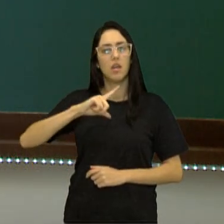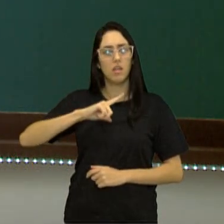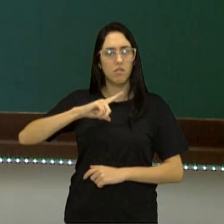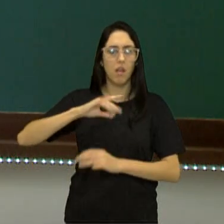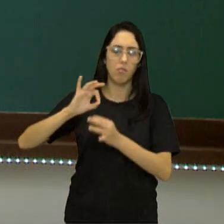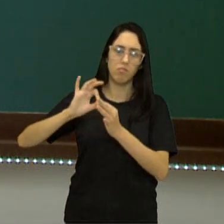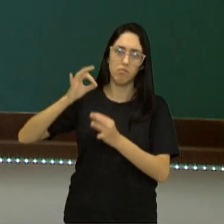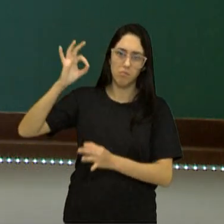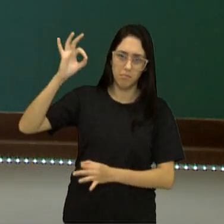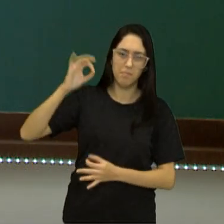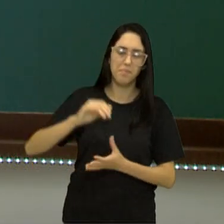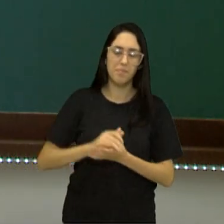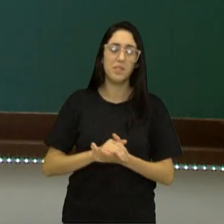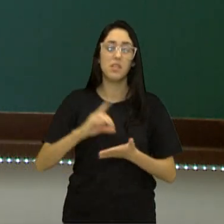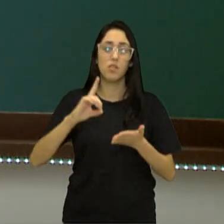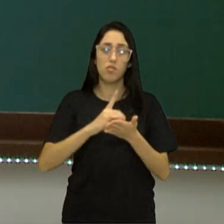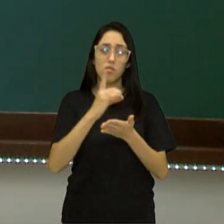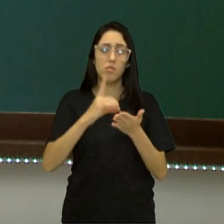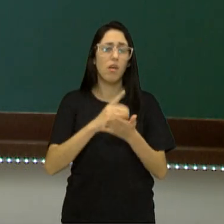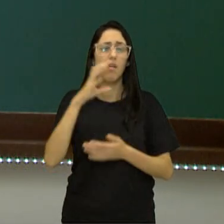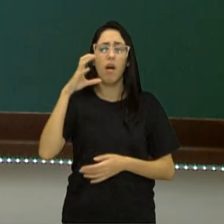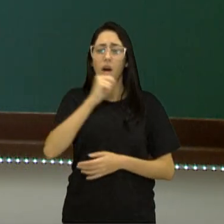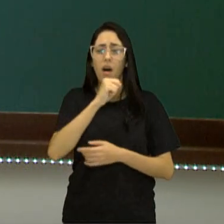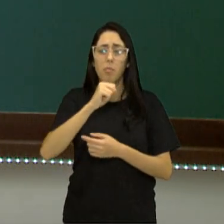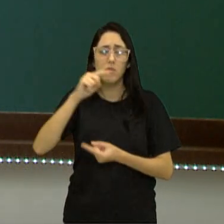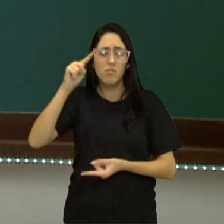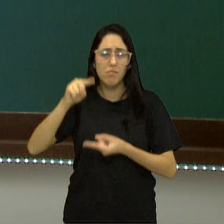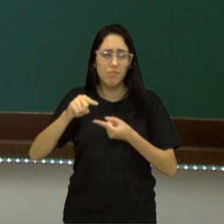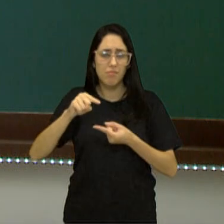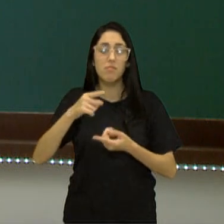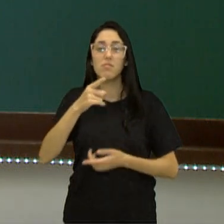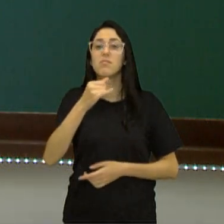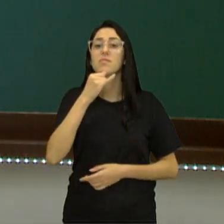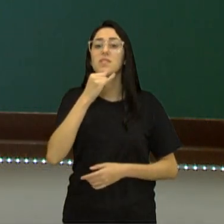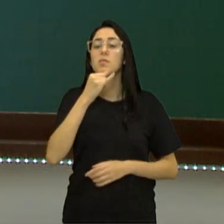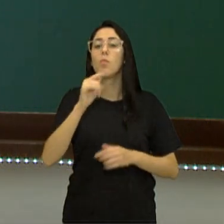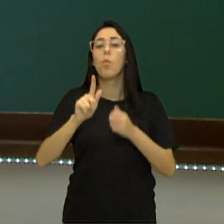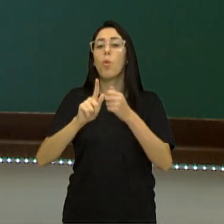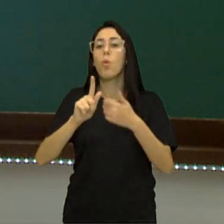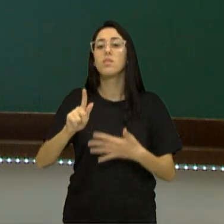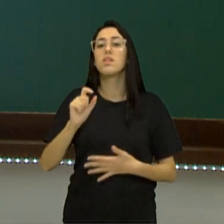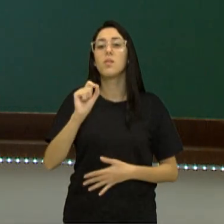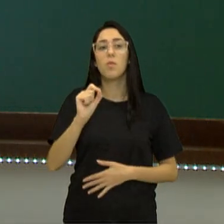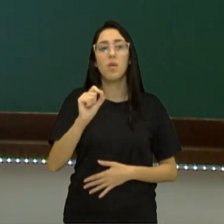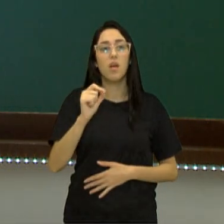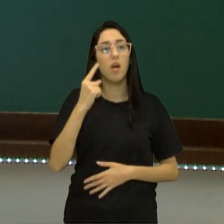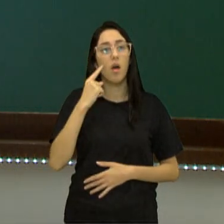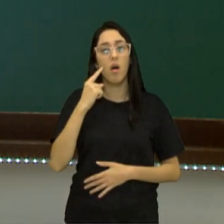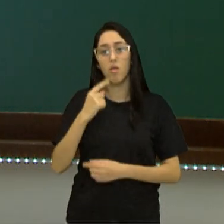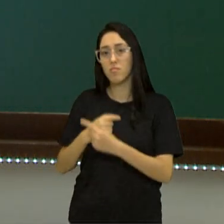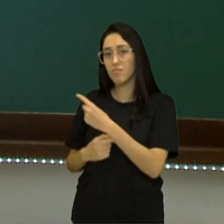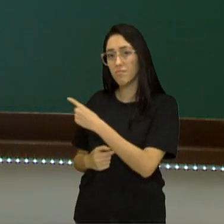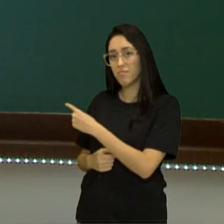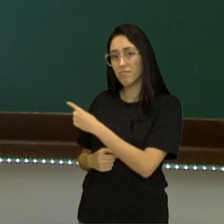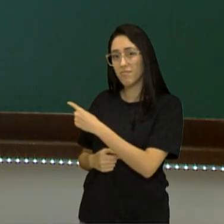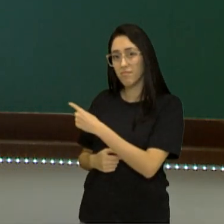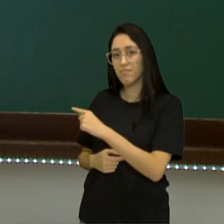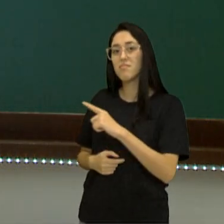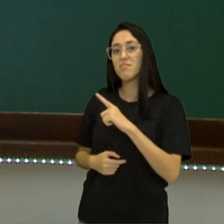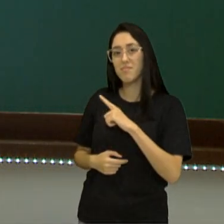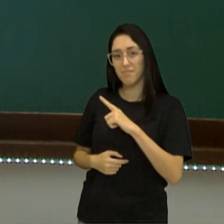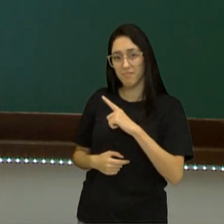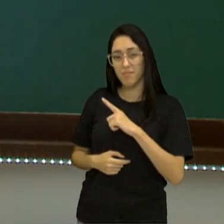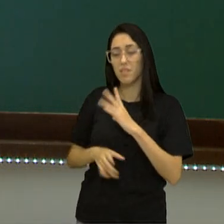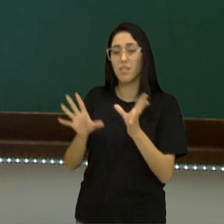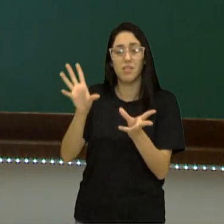bem sucinto. Quer um exemplo de glossário? Ah, quer? Tá aqui, ó. Ó, o glossário aqui, ó.